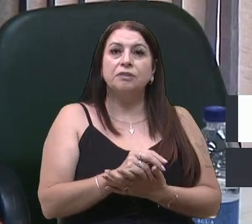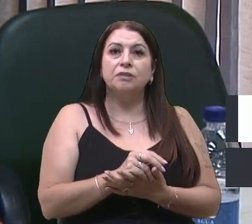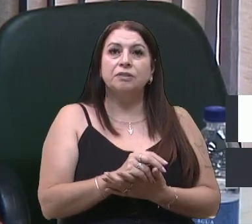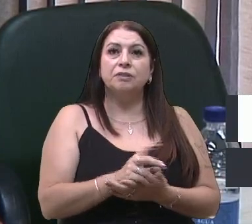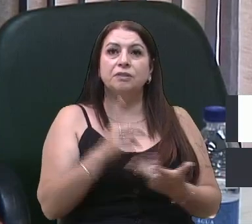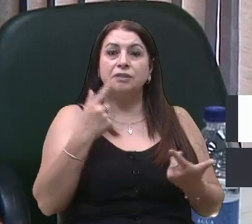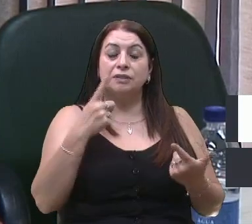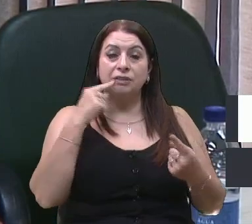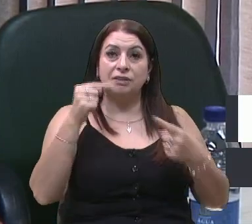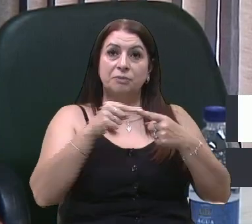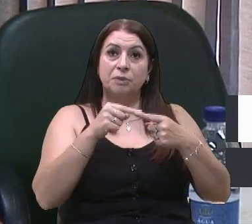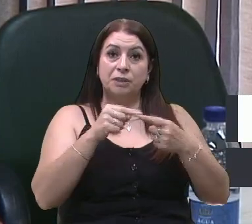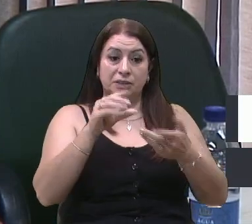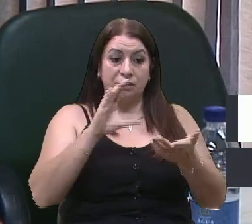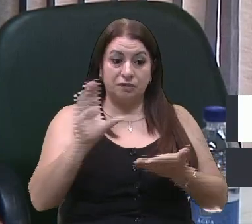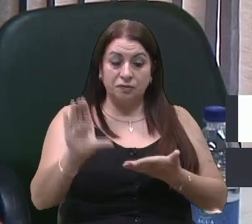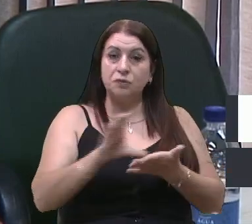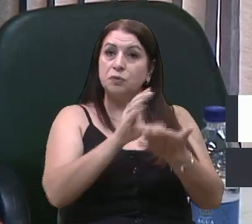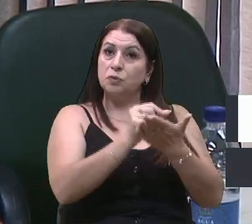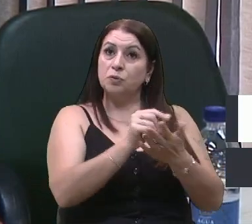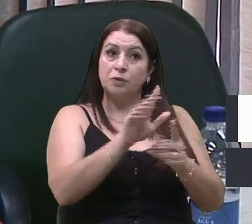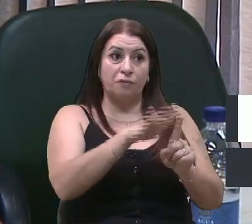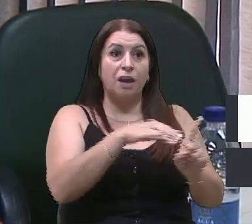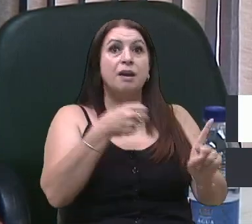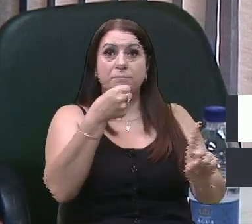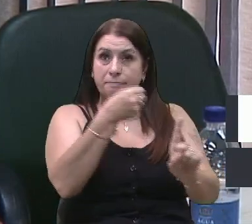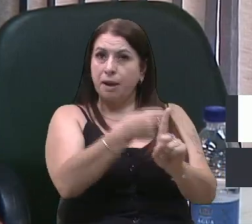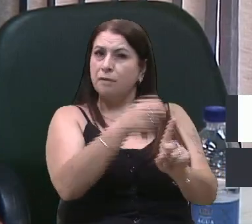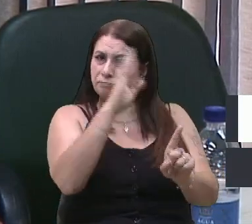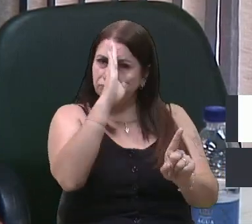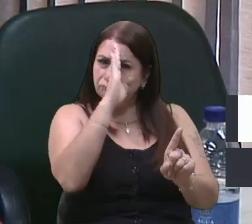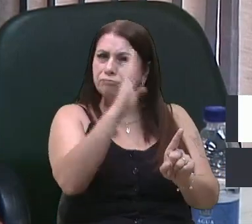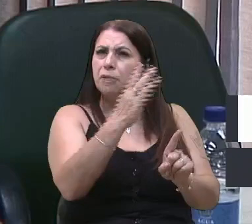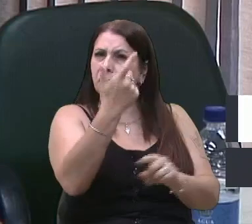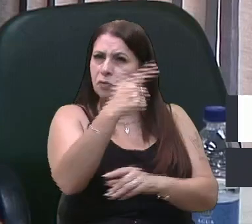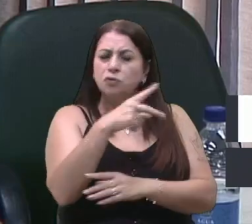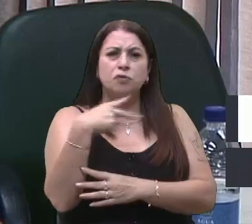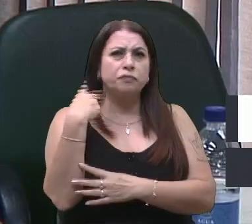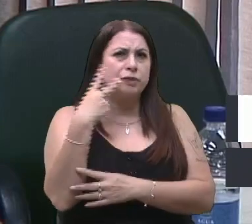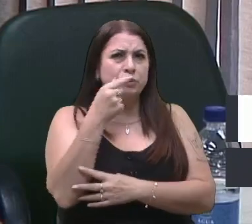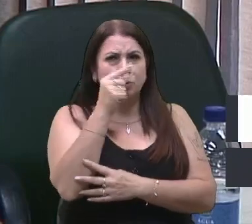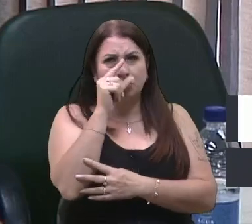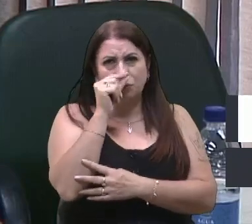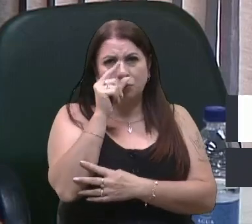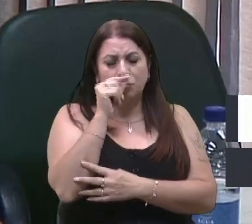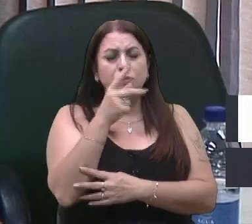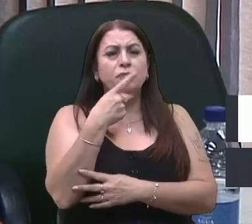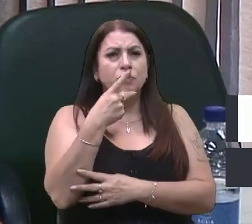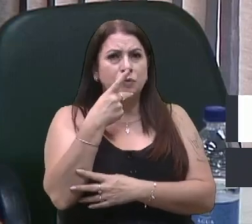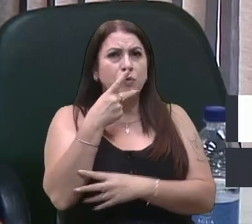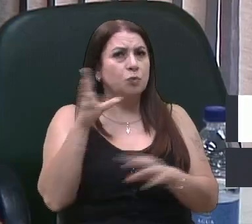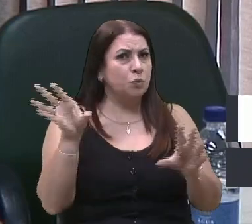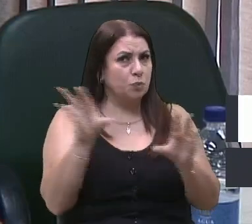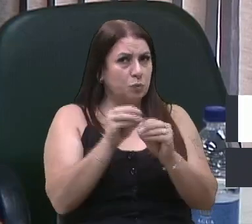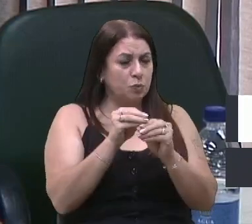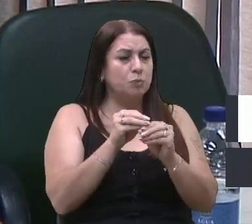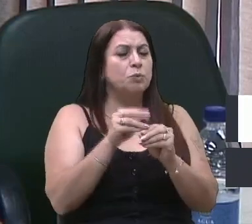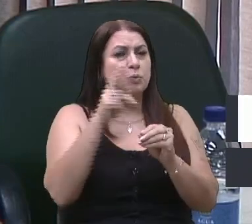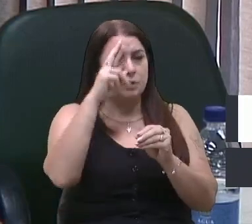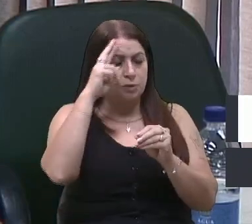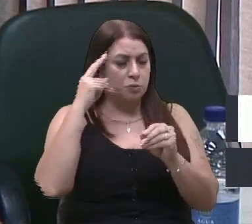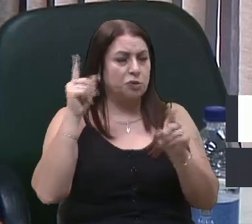Essa questão do subsídio, ela vai impactar diretamente, eu acho que o vereador Fontinel conseguiu fazer um belo resumo disso, o vereador Rafael